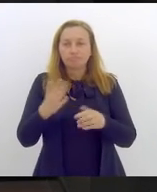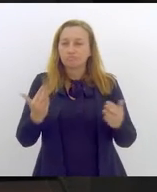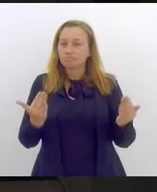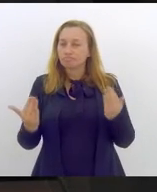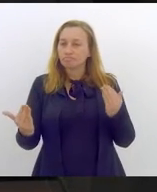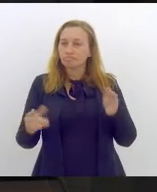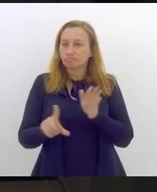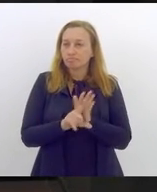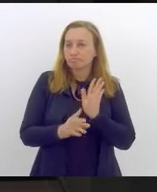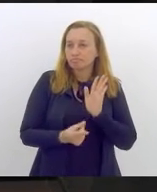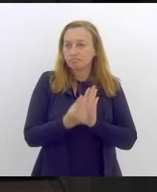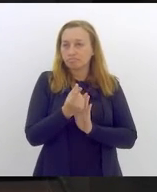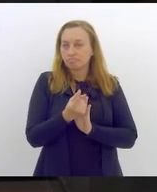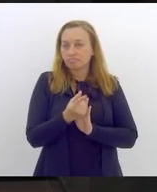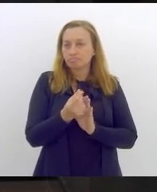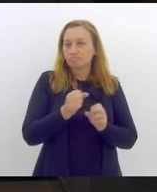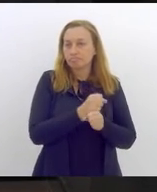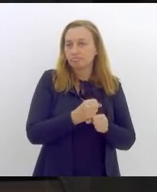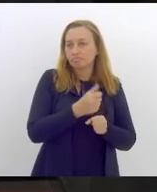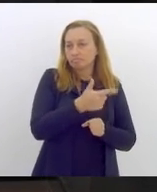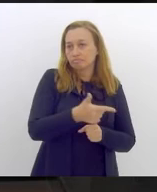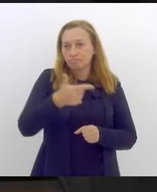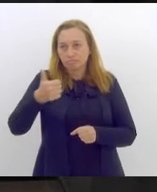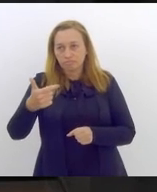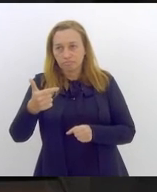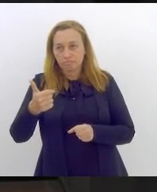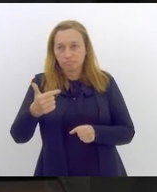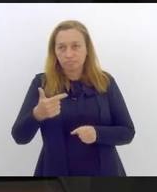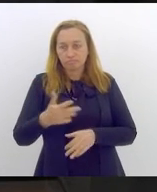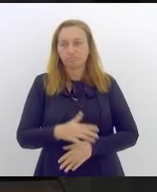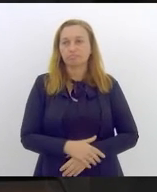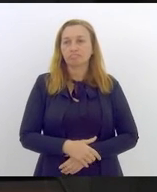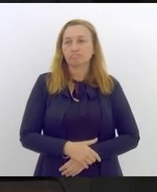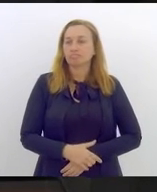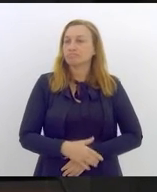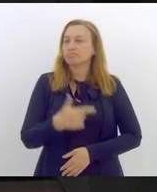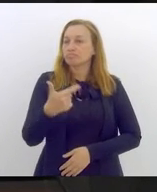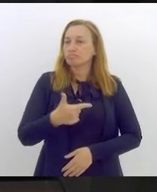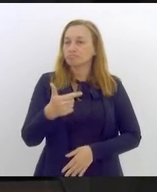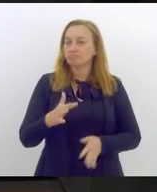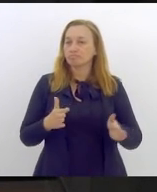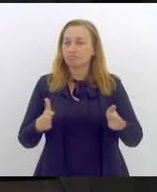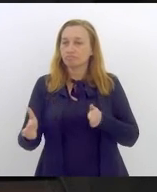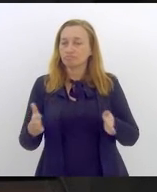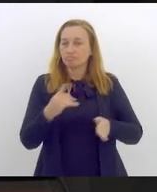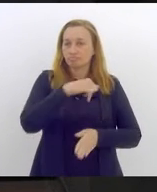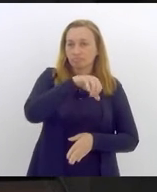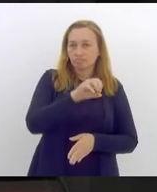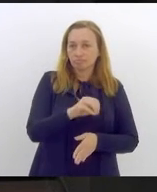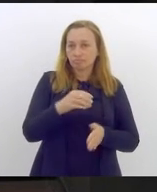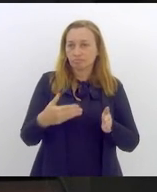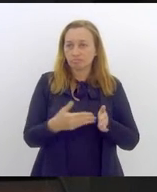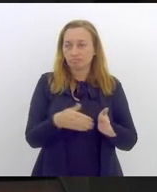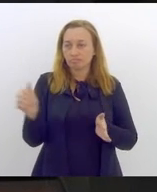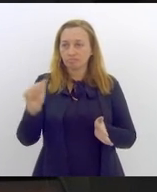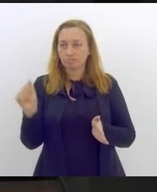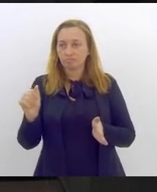a Loa de 22 com o segundo quadrimestre de 22